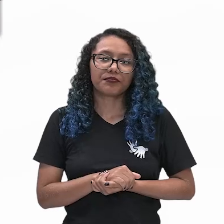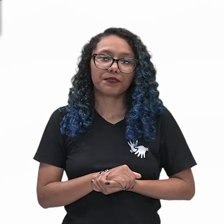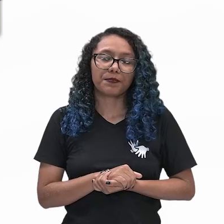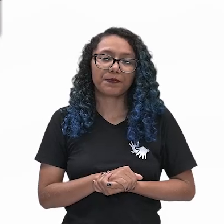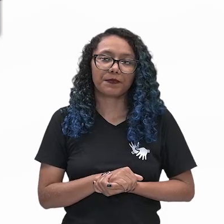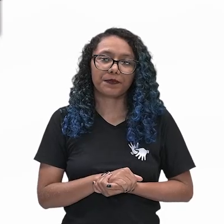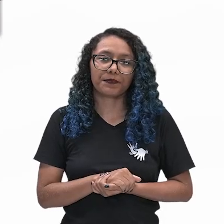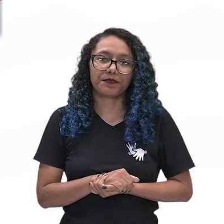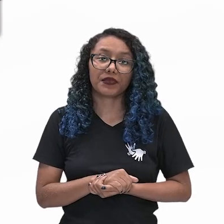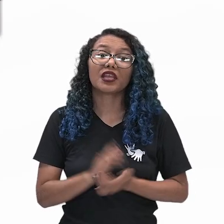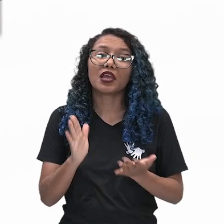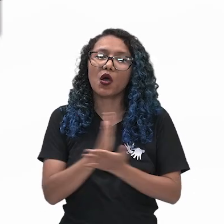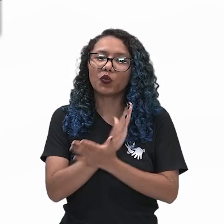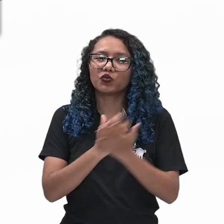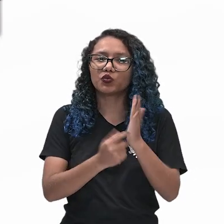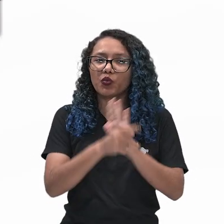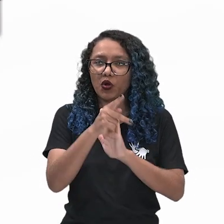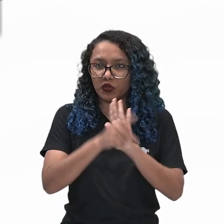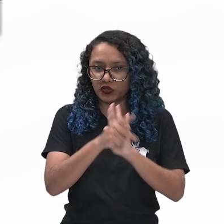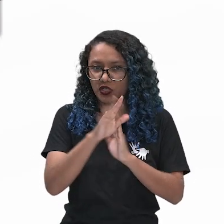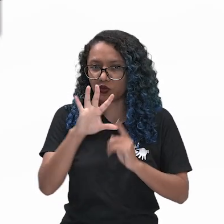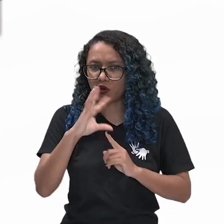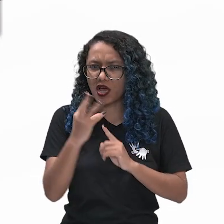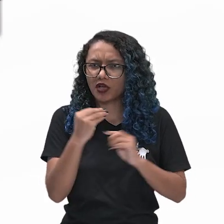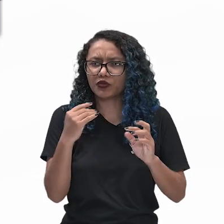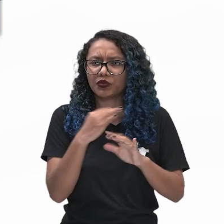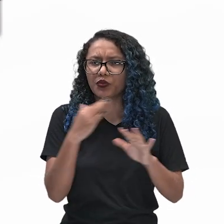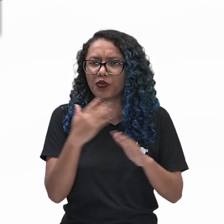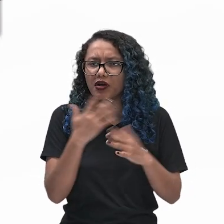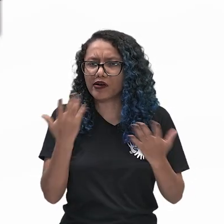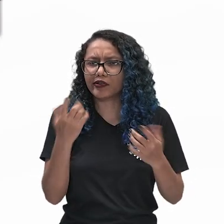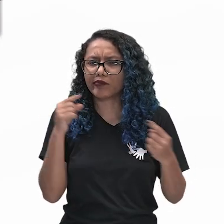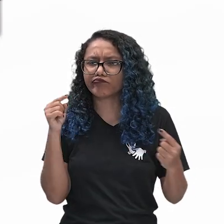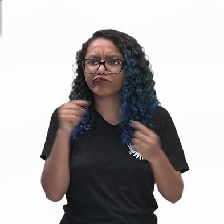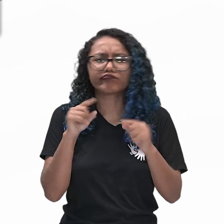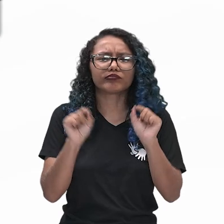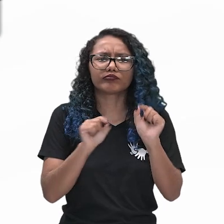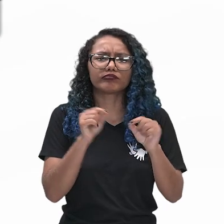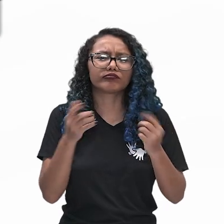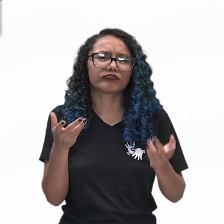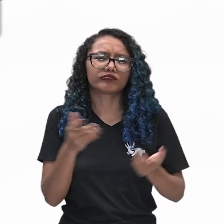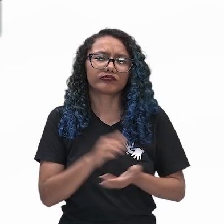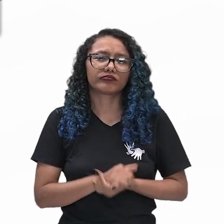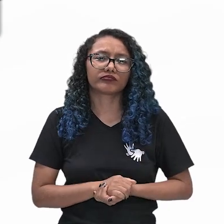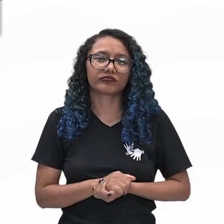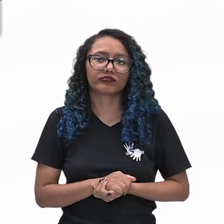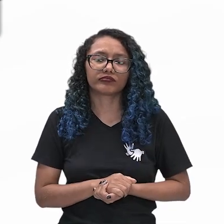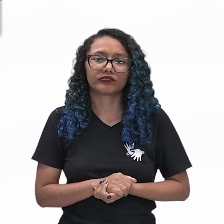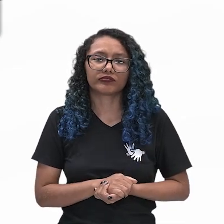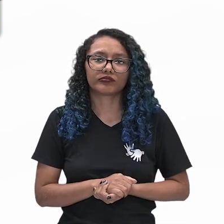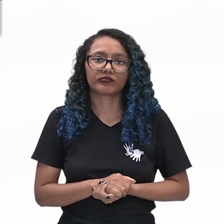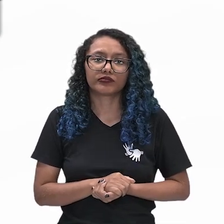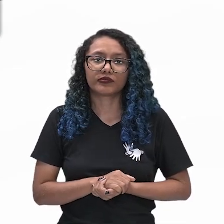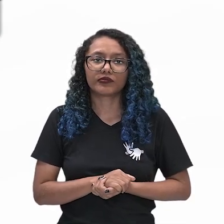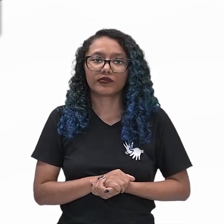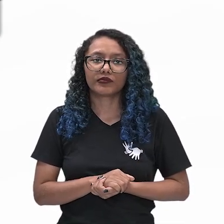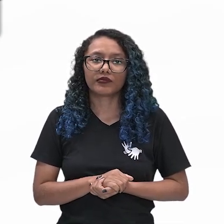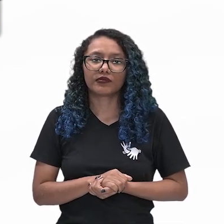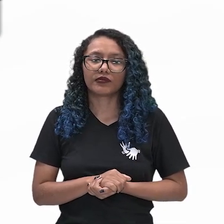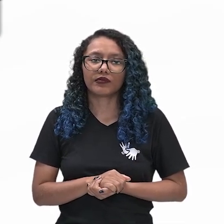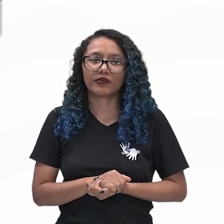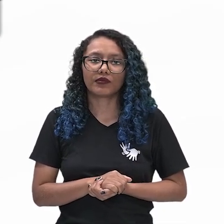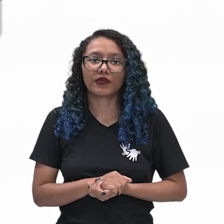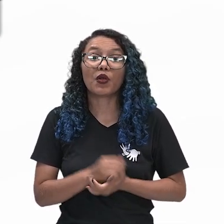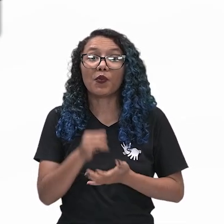urbana, que envolve, né, essa questão de arte urbana, nós temos o quê? Podemos destacar o que envolve o